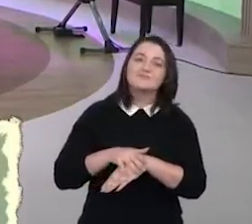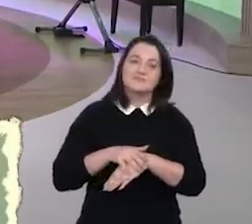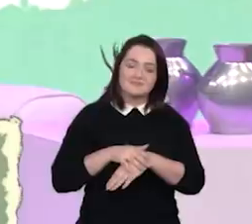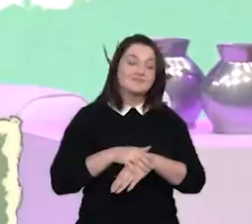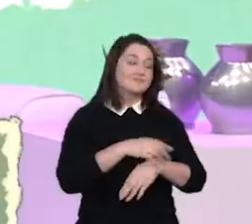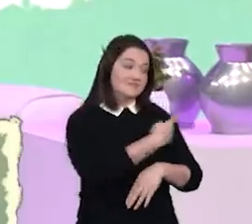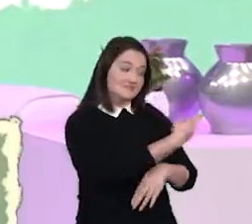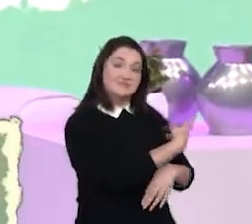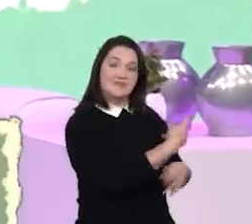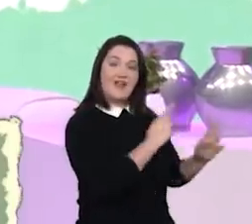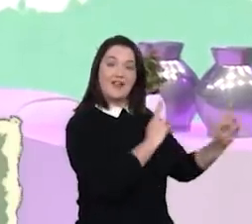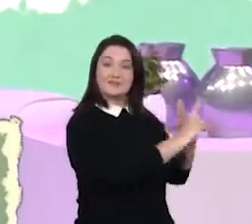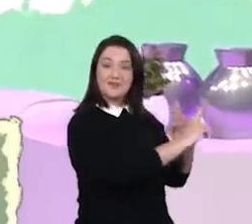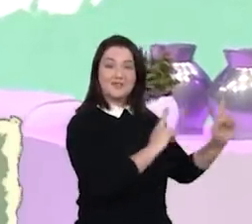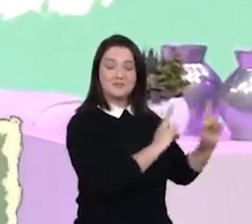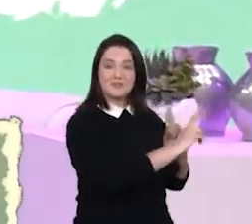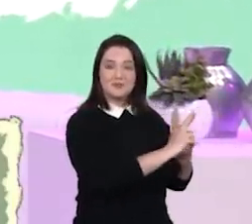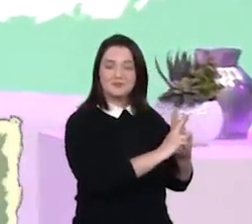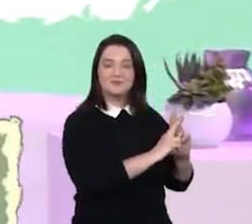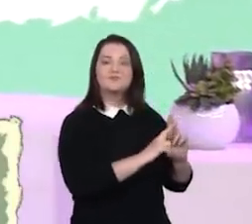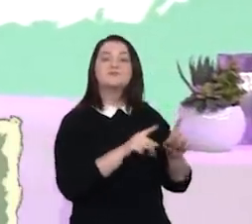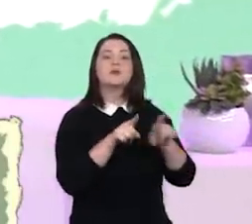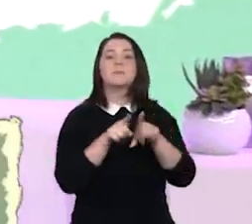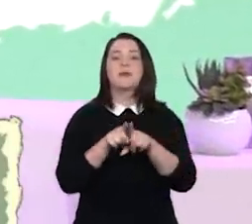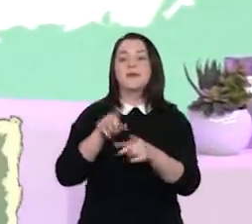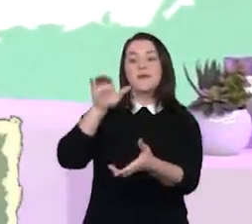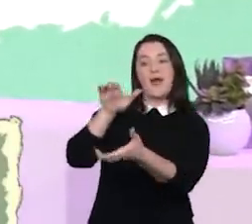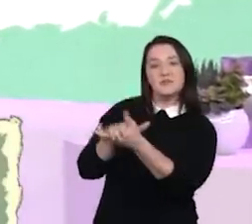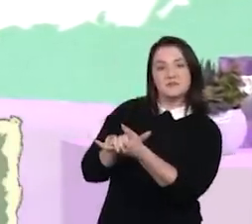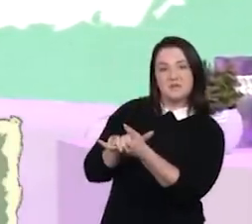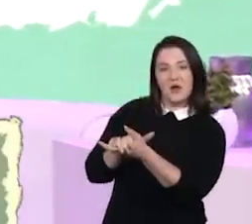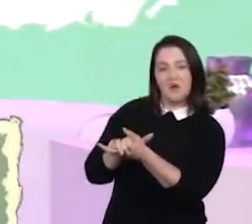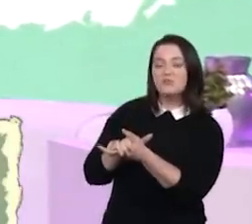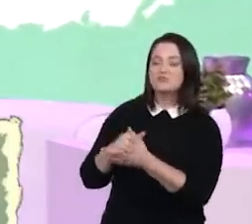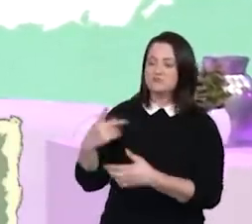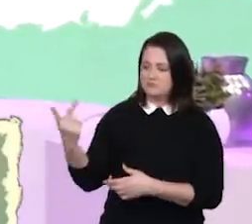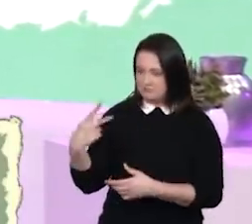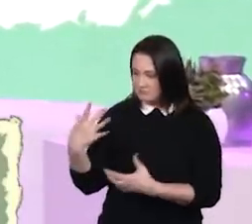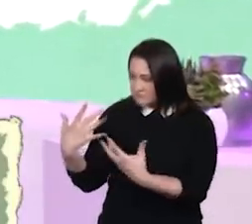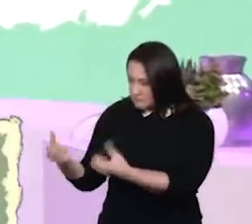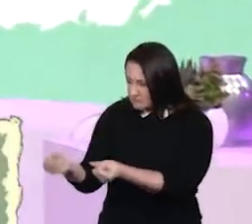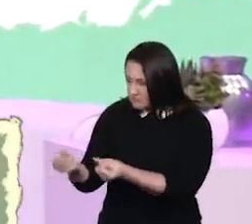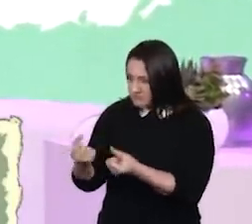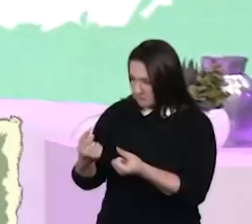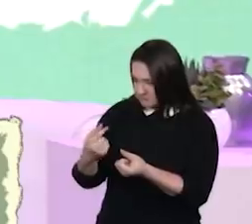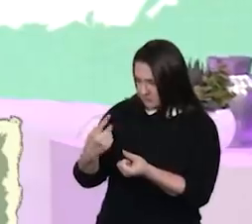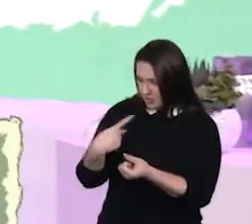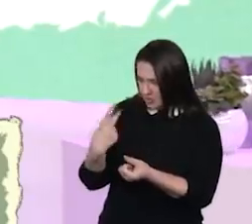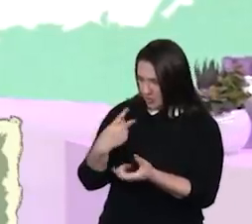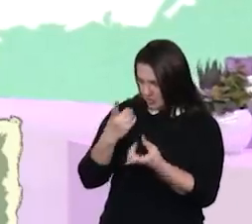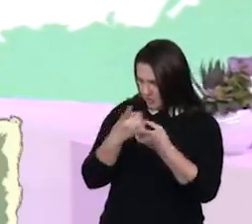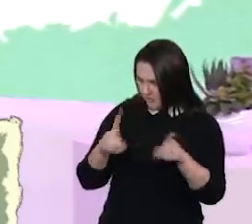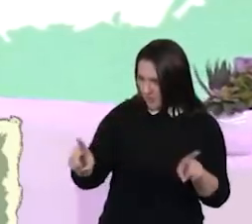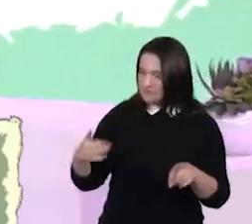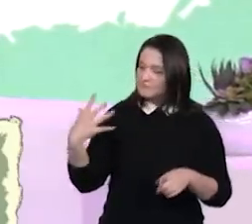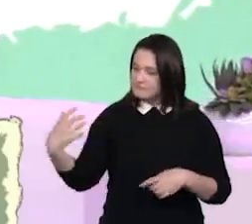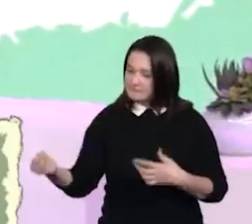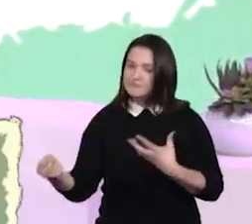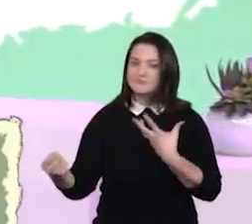cônjuge. Além disso, casais que decidem pelo divórcio se tornam mais vulneráveis